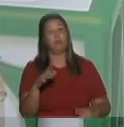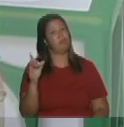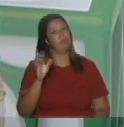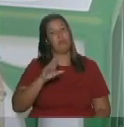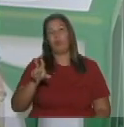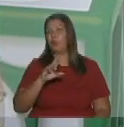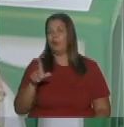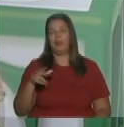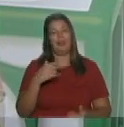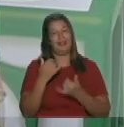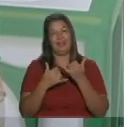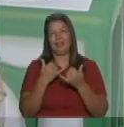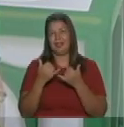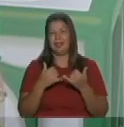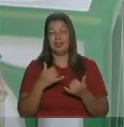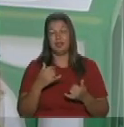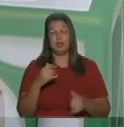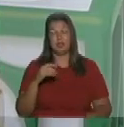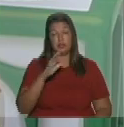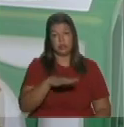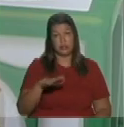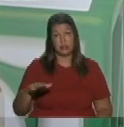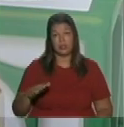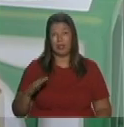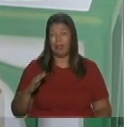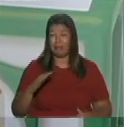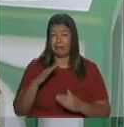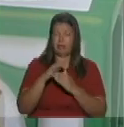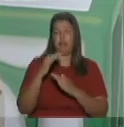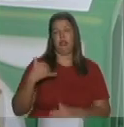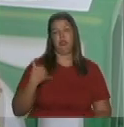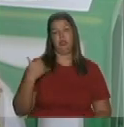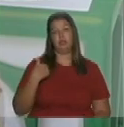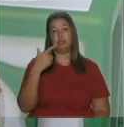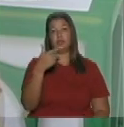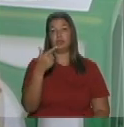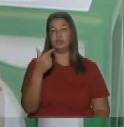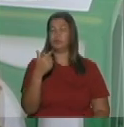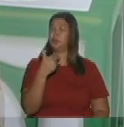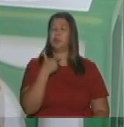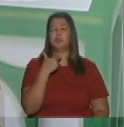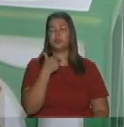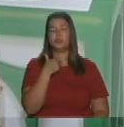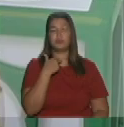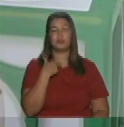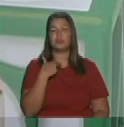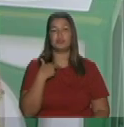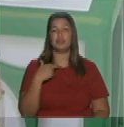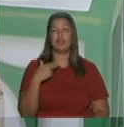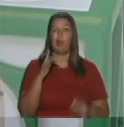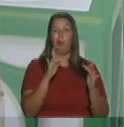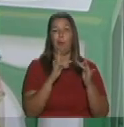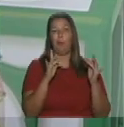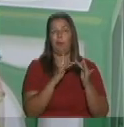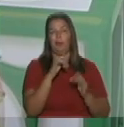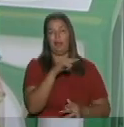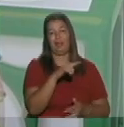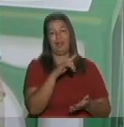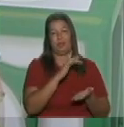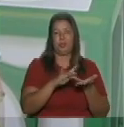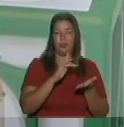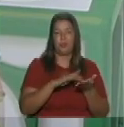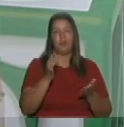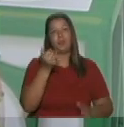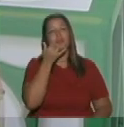isso, que crianças até 12 anos não deveriam ter essa rotina, né, de contato com